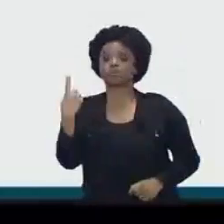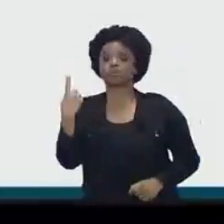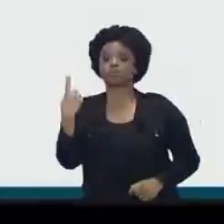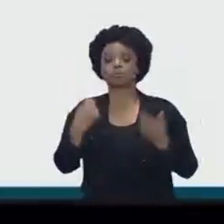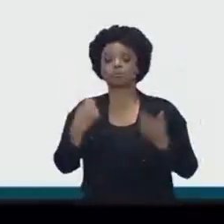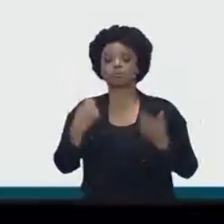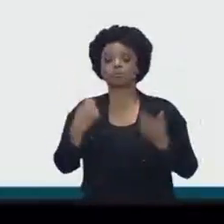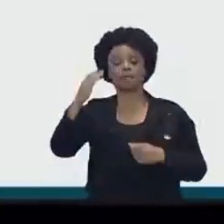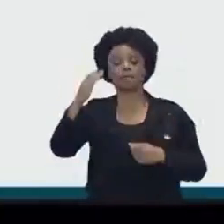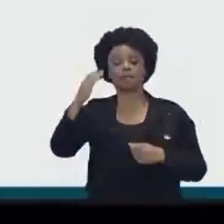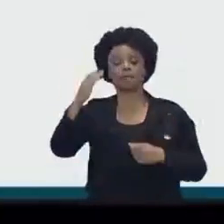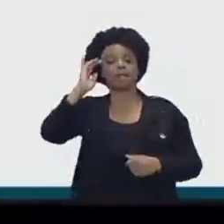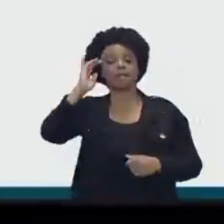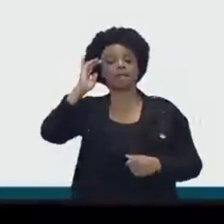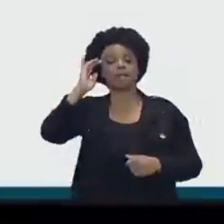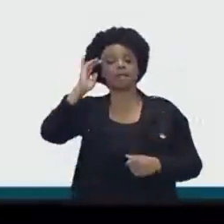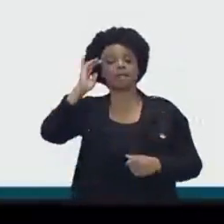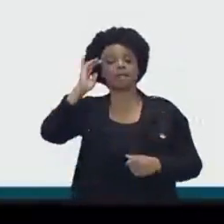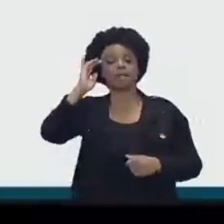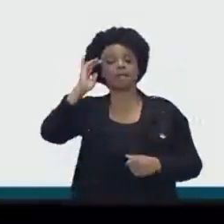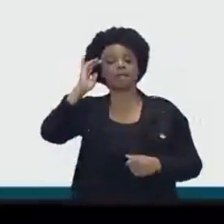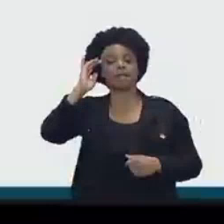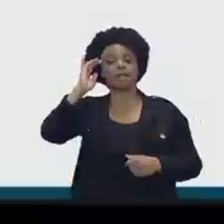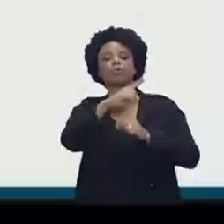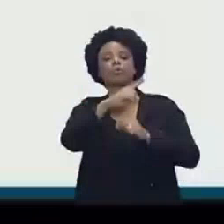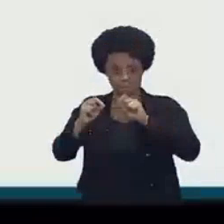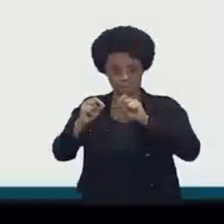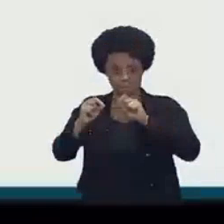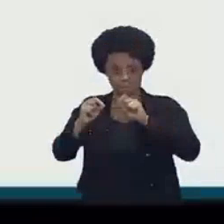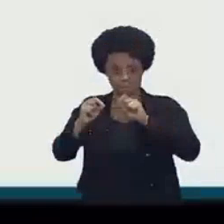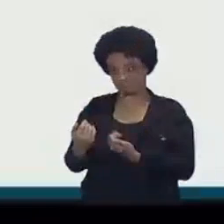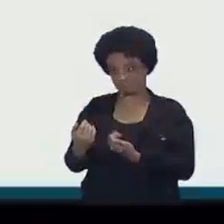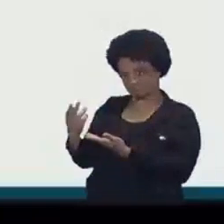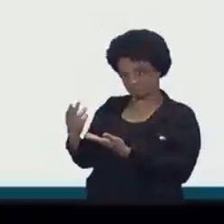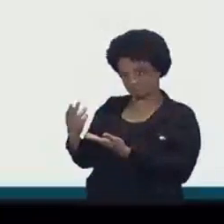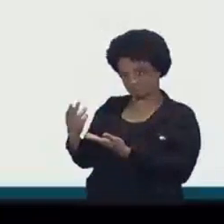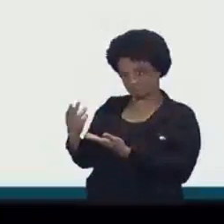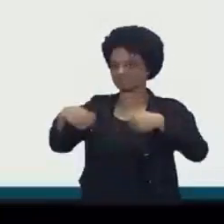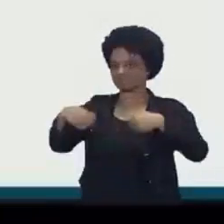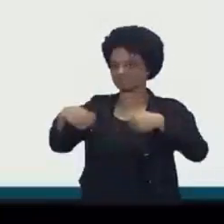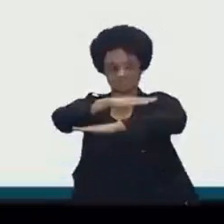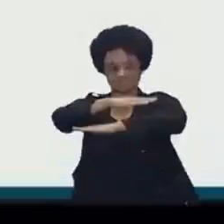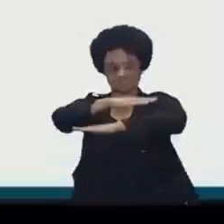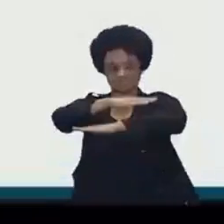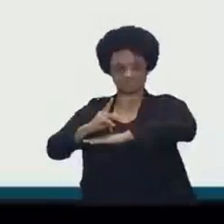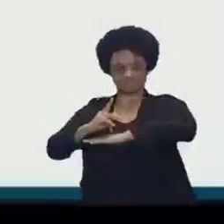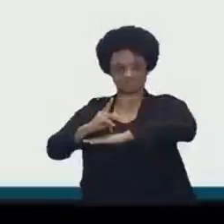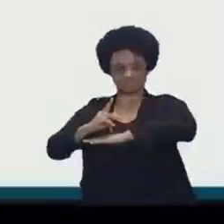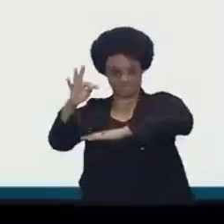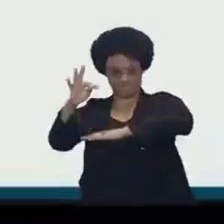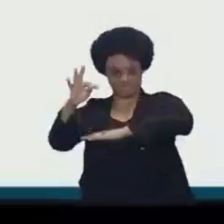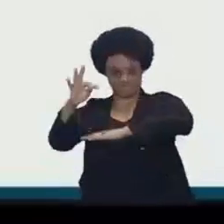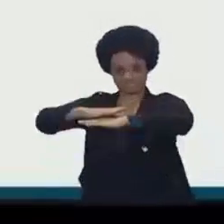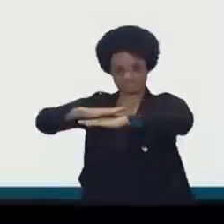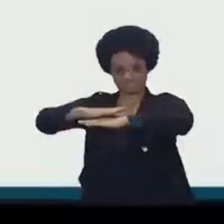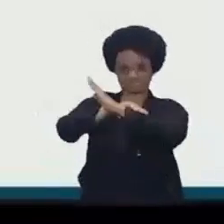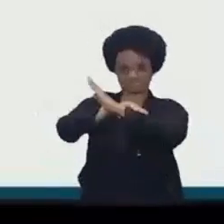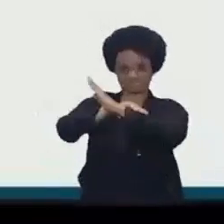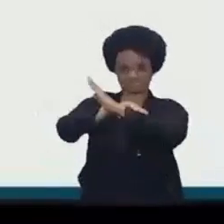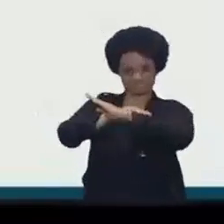entender o que a gente vai precisar. O kit, né? Um cronômetro, que você pode usar no seu celular, um cronômetro mesmo. Eu